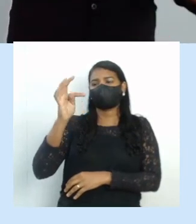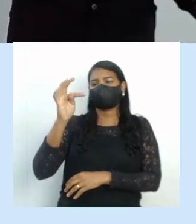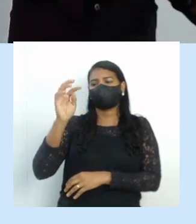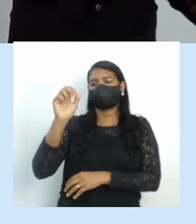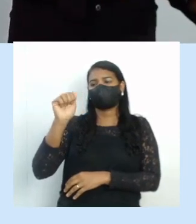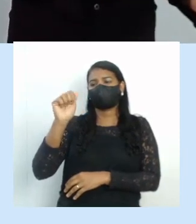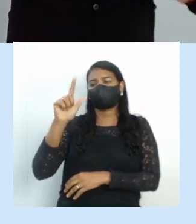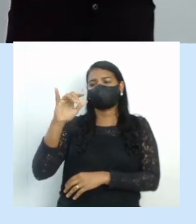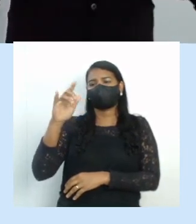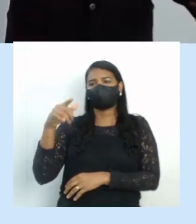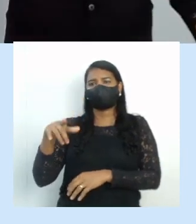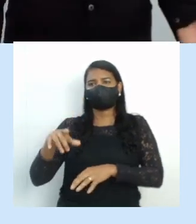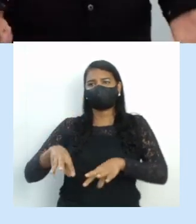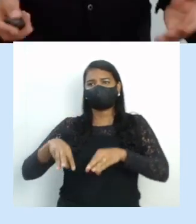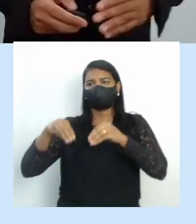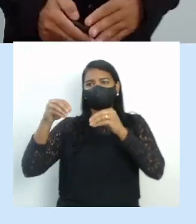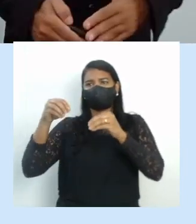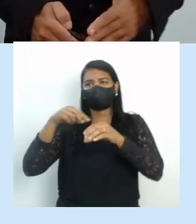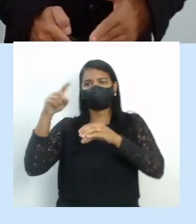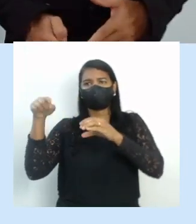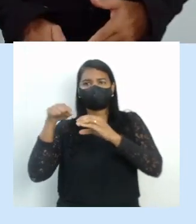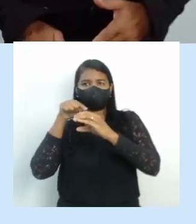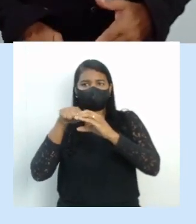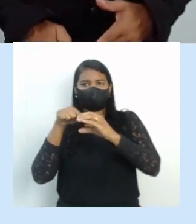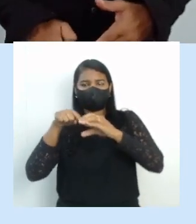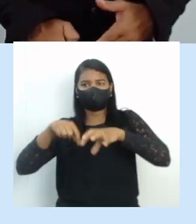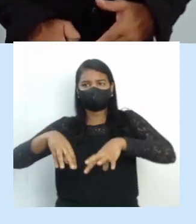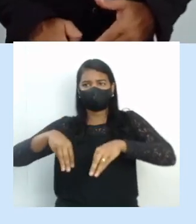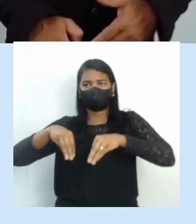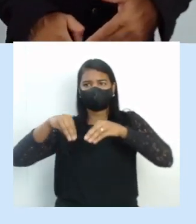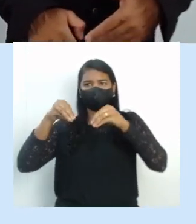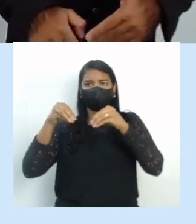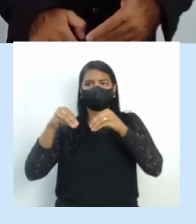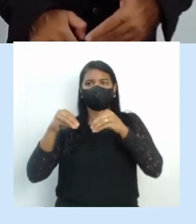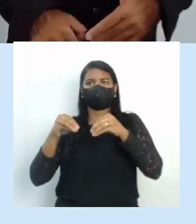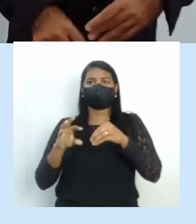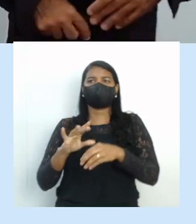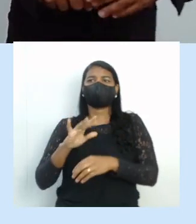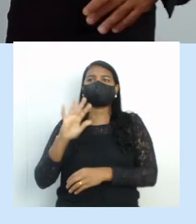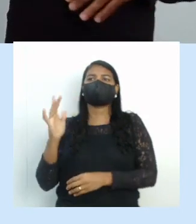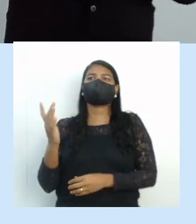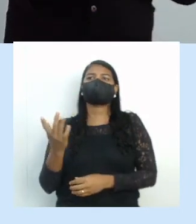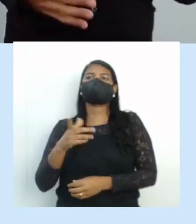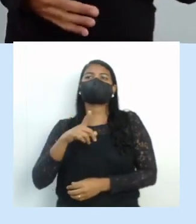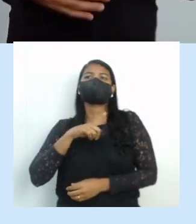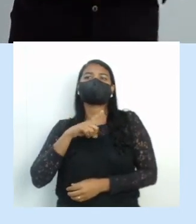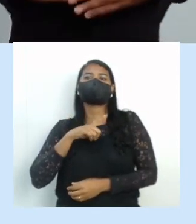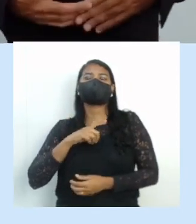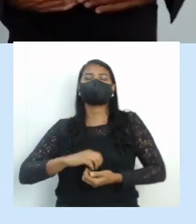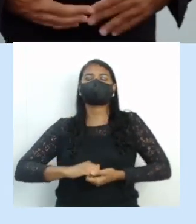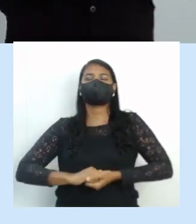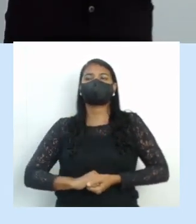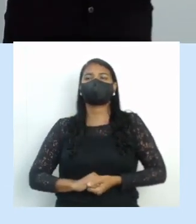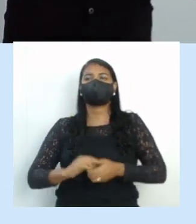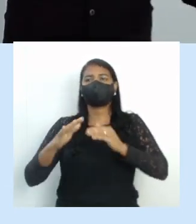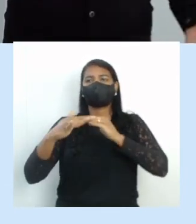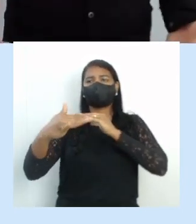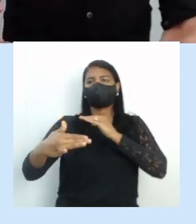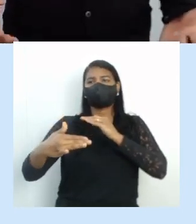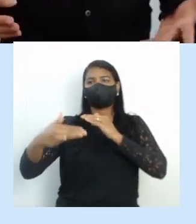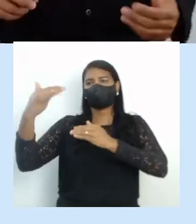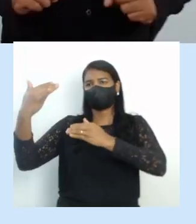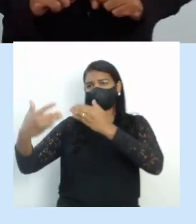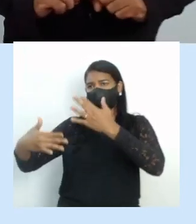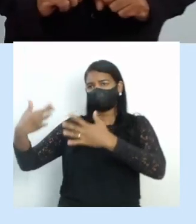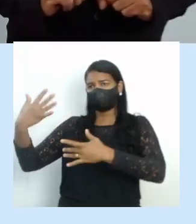da Terra e pela riqueza em seus minerais. Bom, continuando falando sobre a origem das